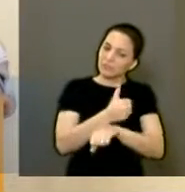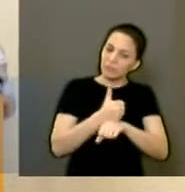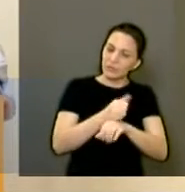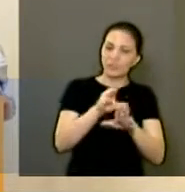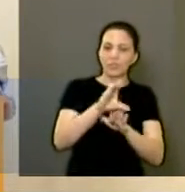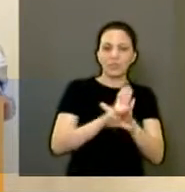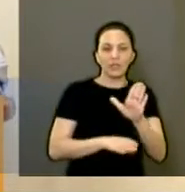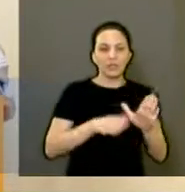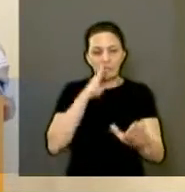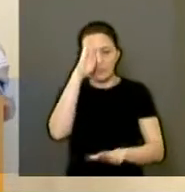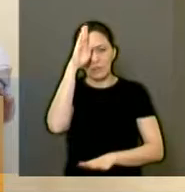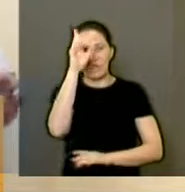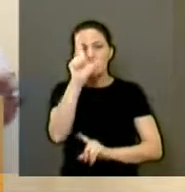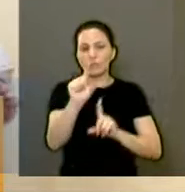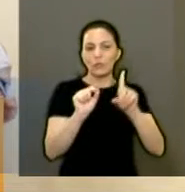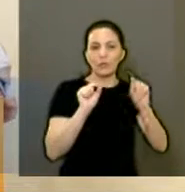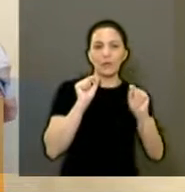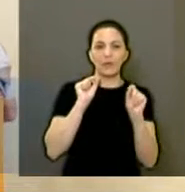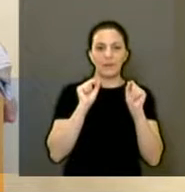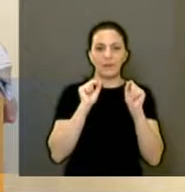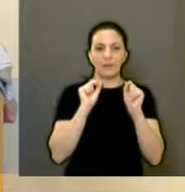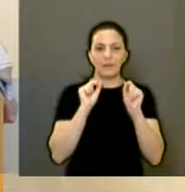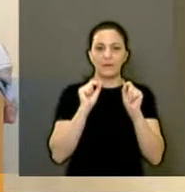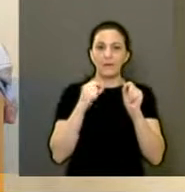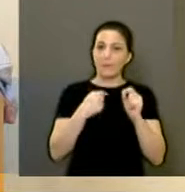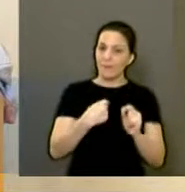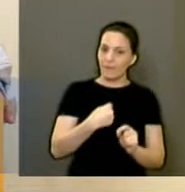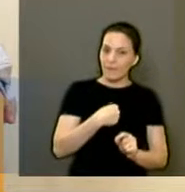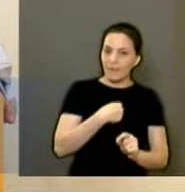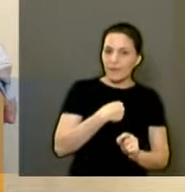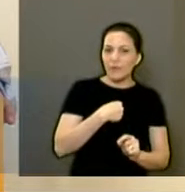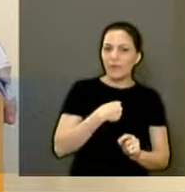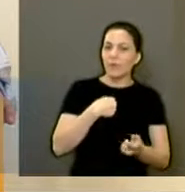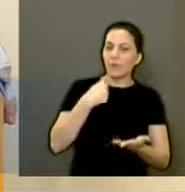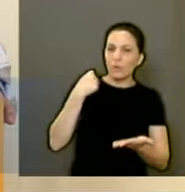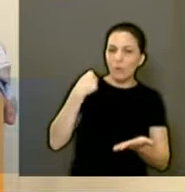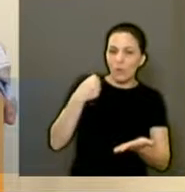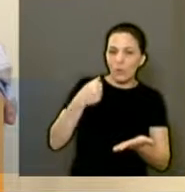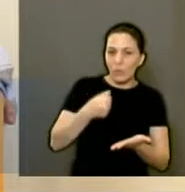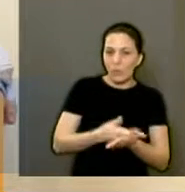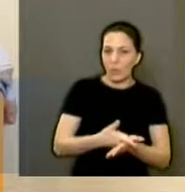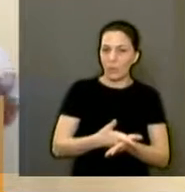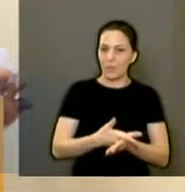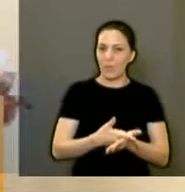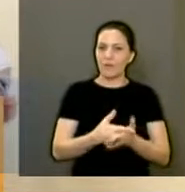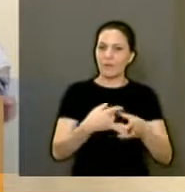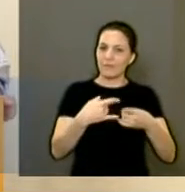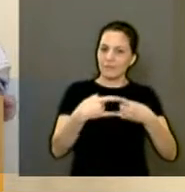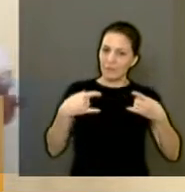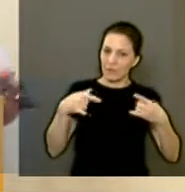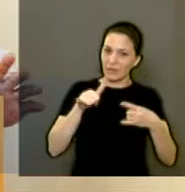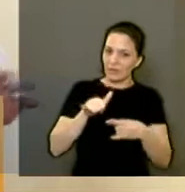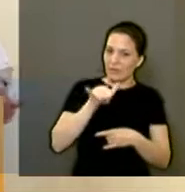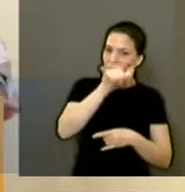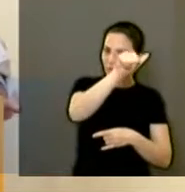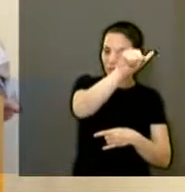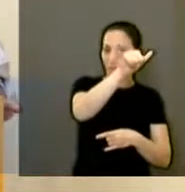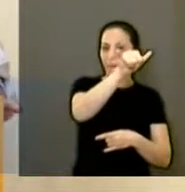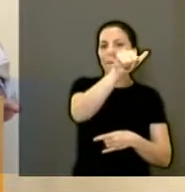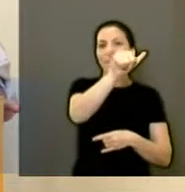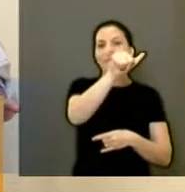prioridade eu vôo comprar uma passagem de avião daqui pra bahia